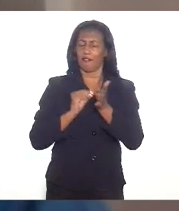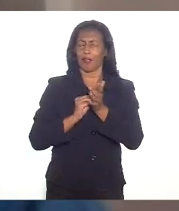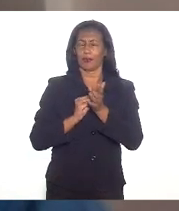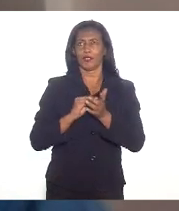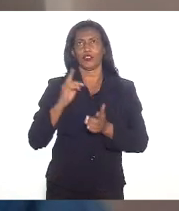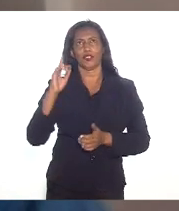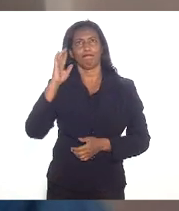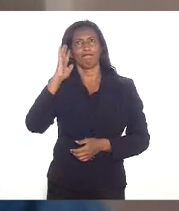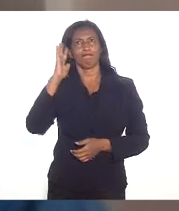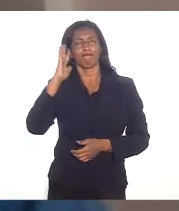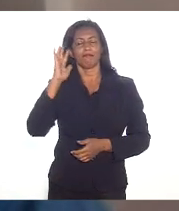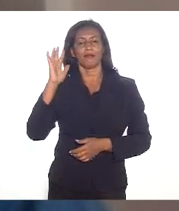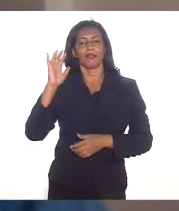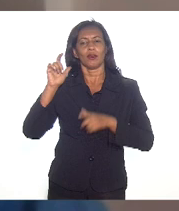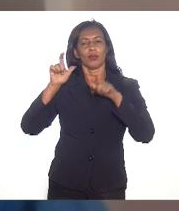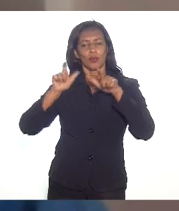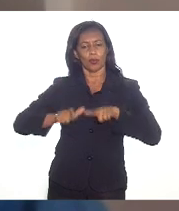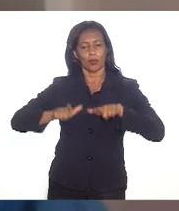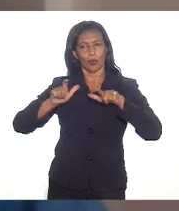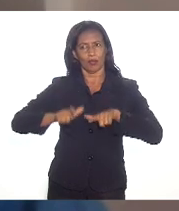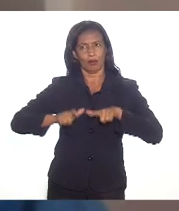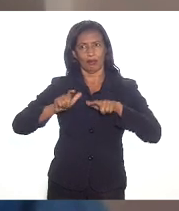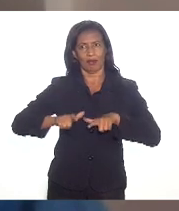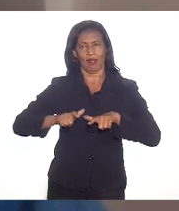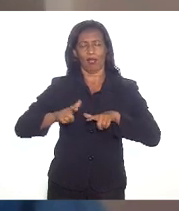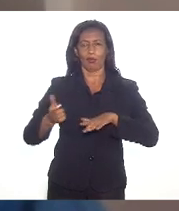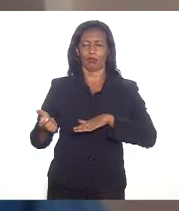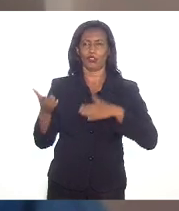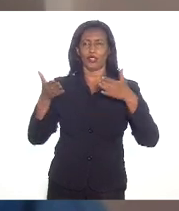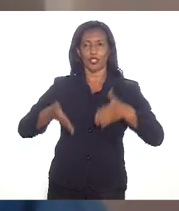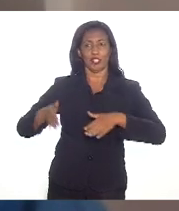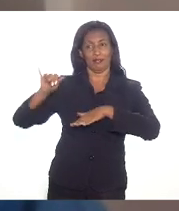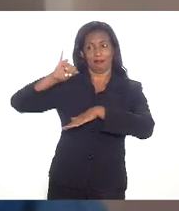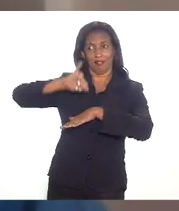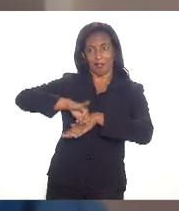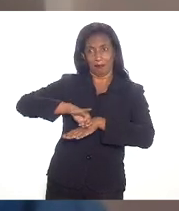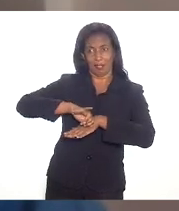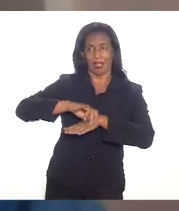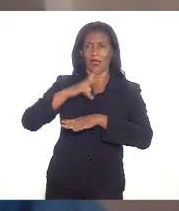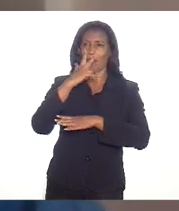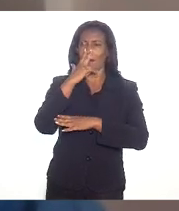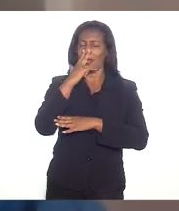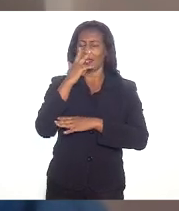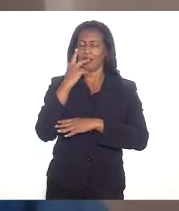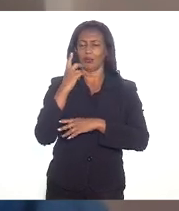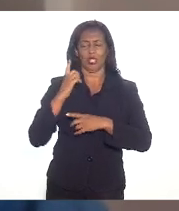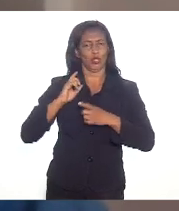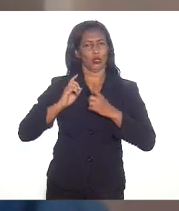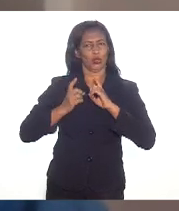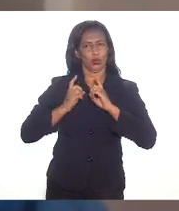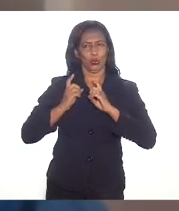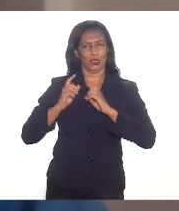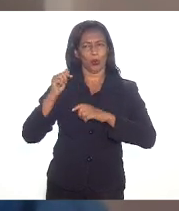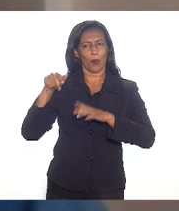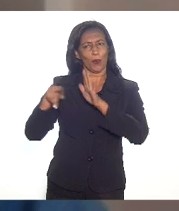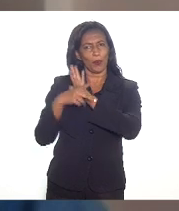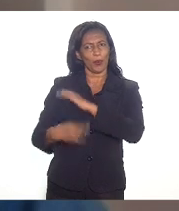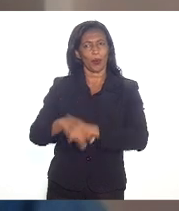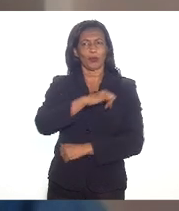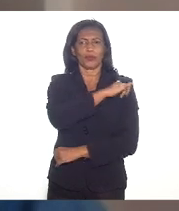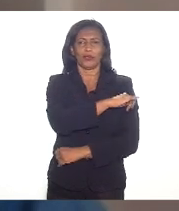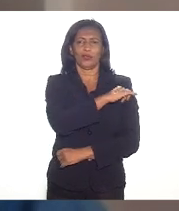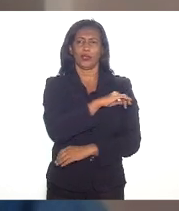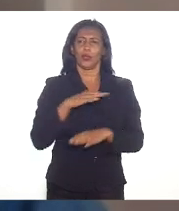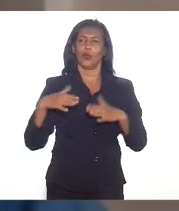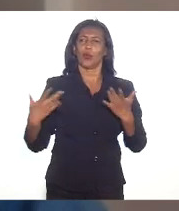reflexão regional, quando foi feita a transferência da capital, praticamente não houve discussão no Estado do Rio de Janeiro, quer dizer, quando eu